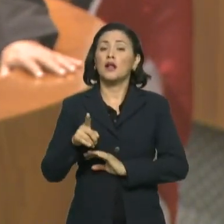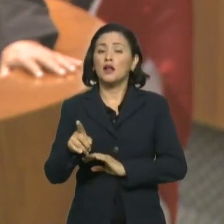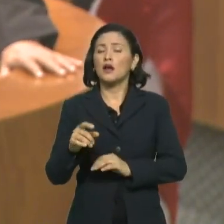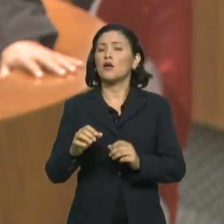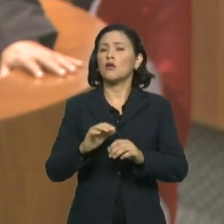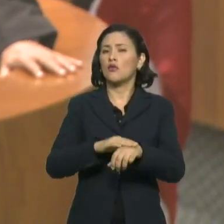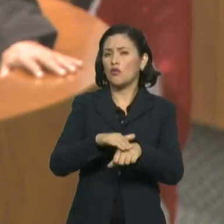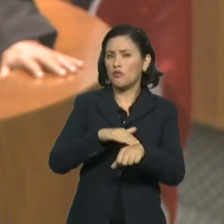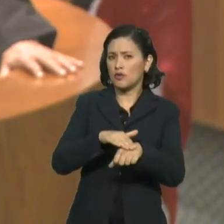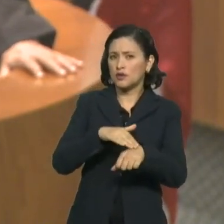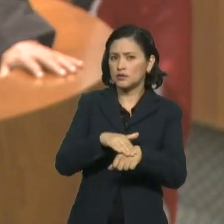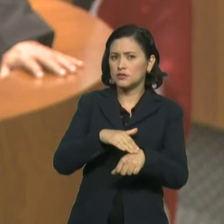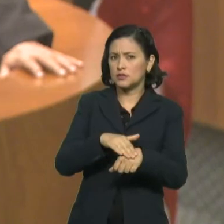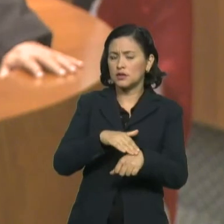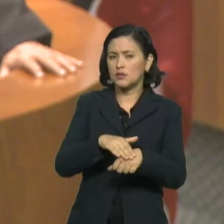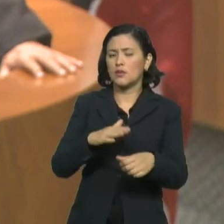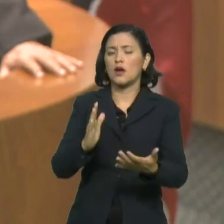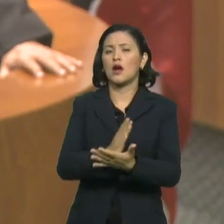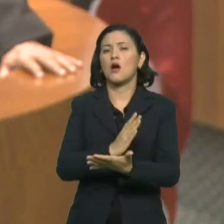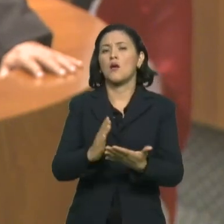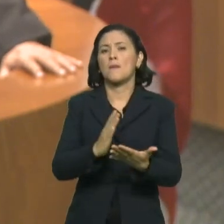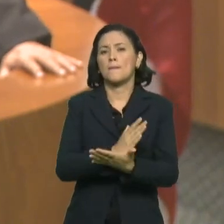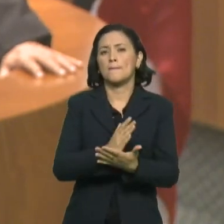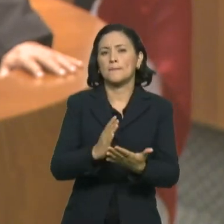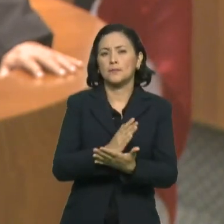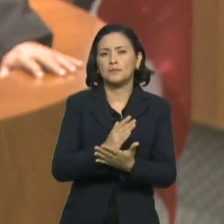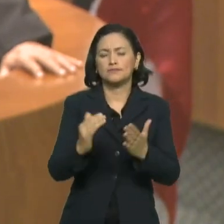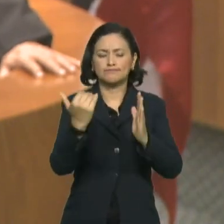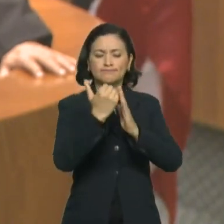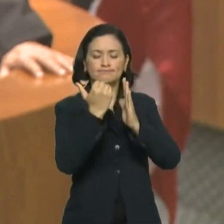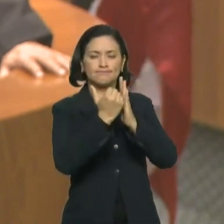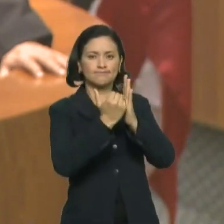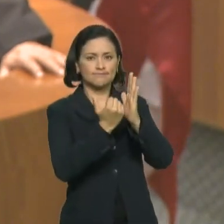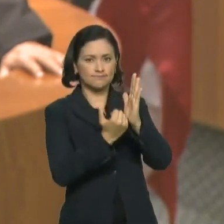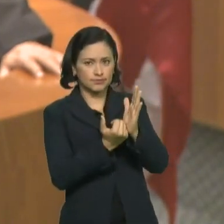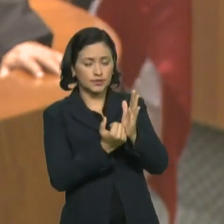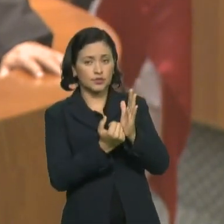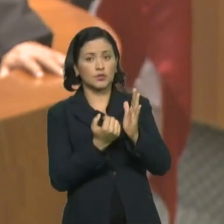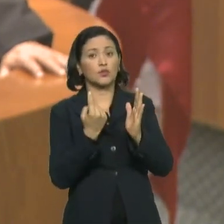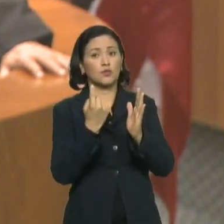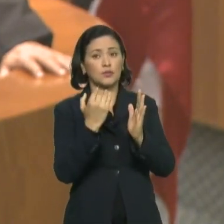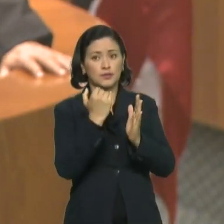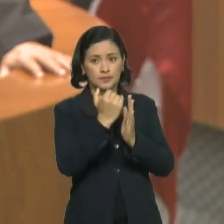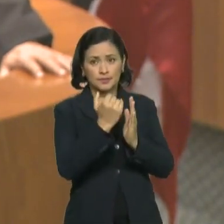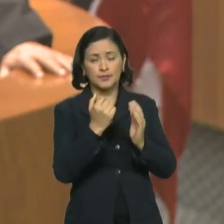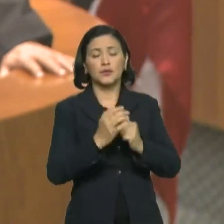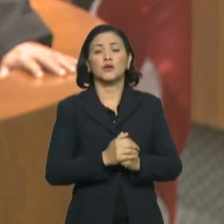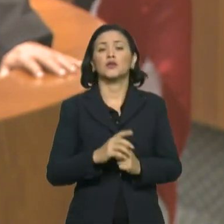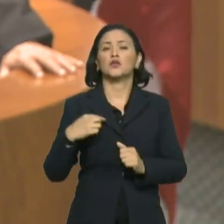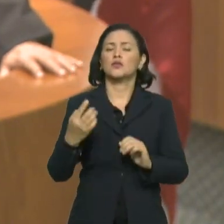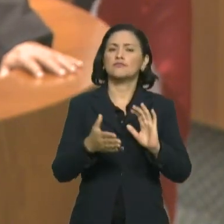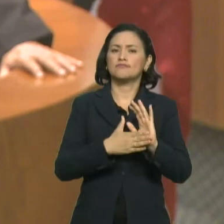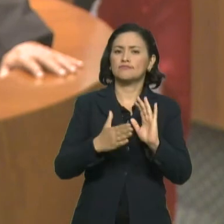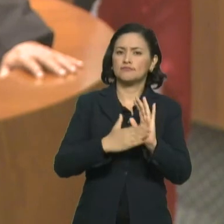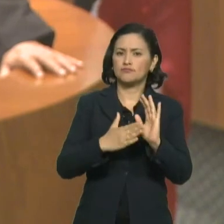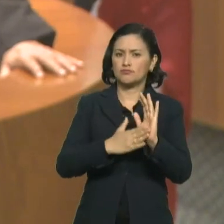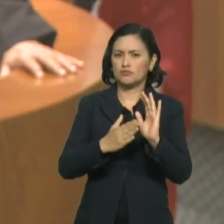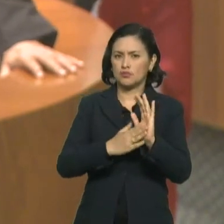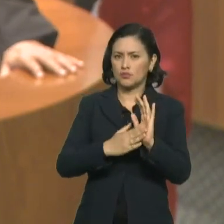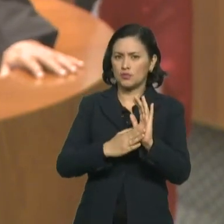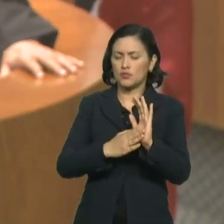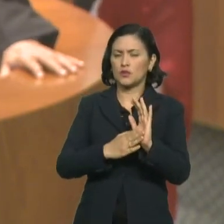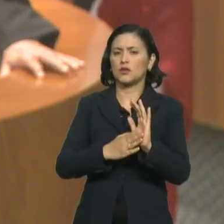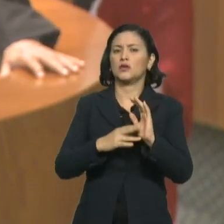a instalação, que nós iremos entrar com uma indicação, na sessão, provavelmente, todo dia de hoje,